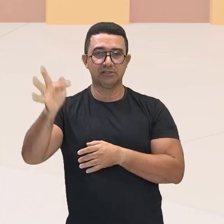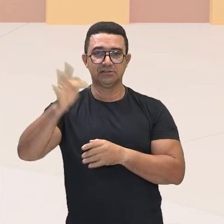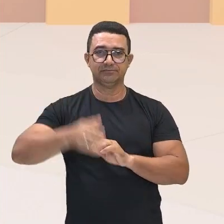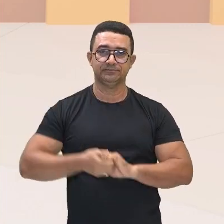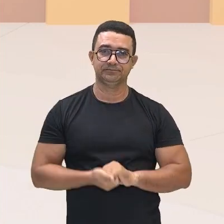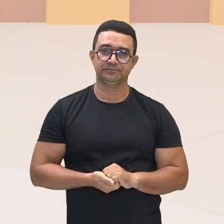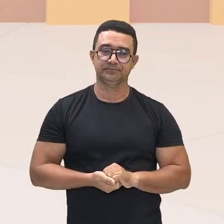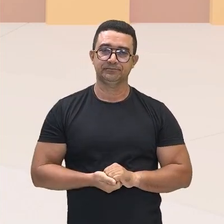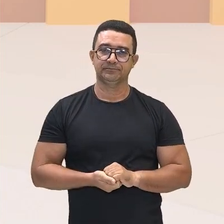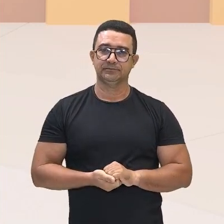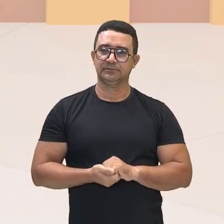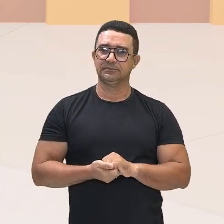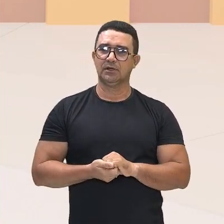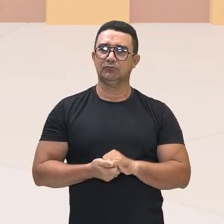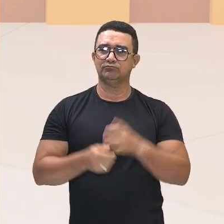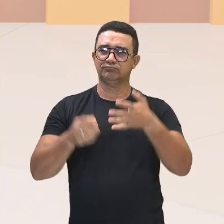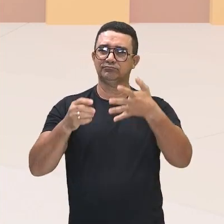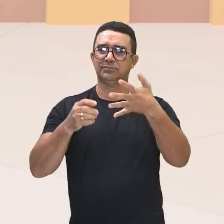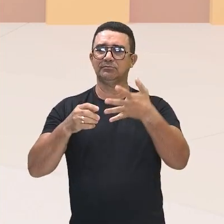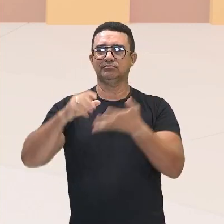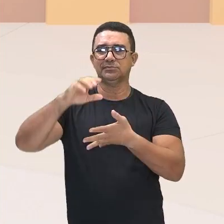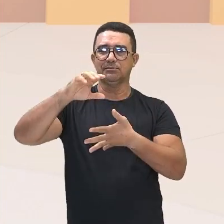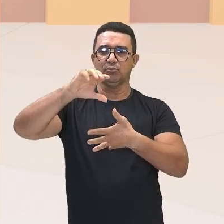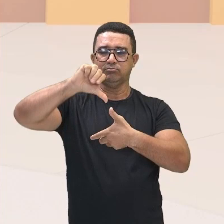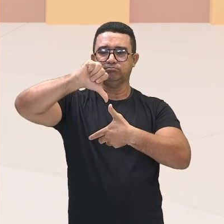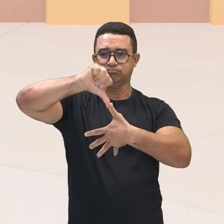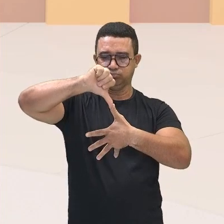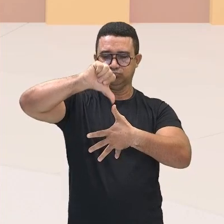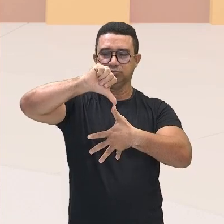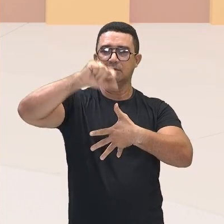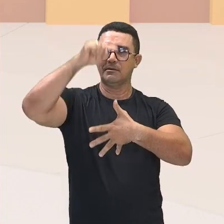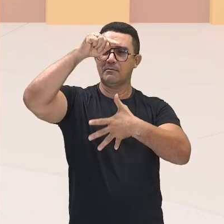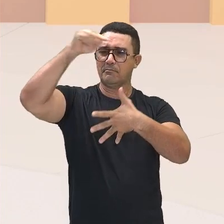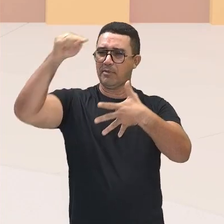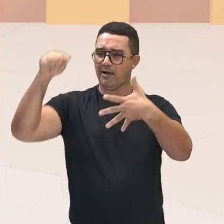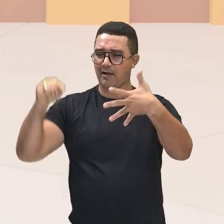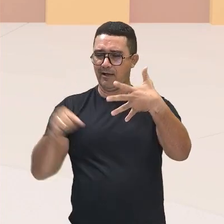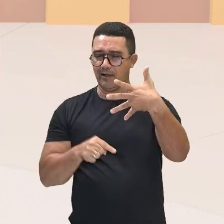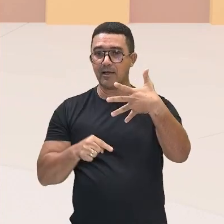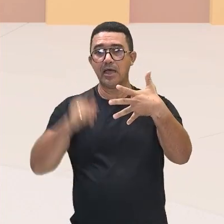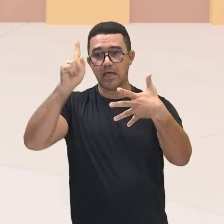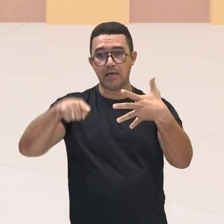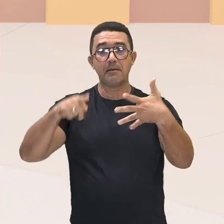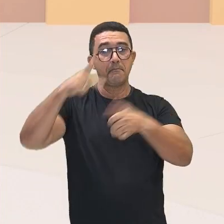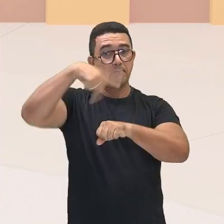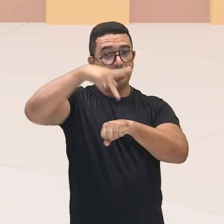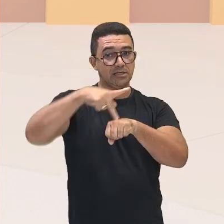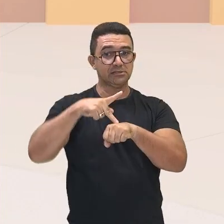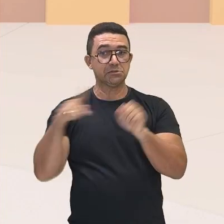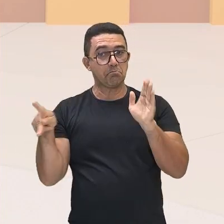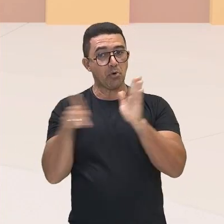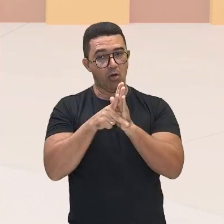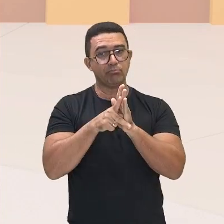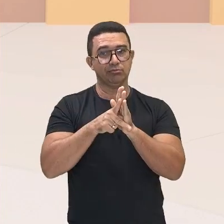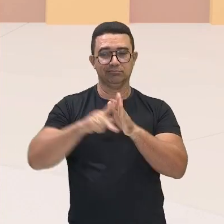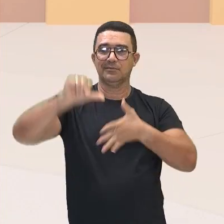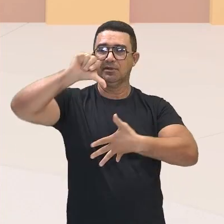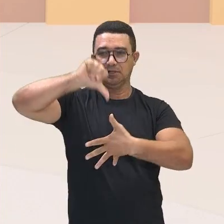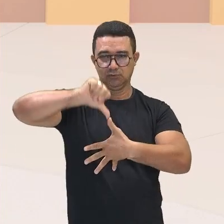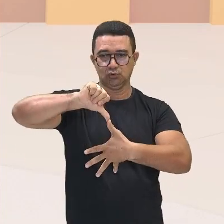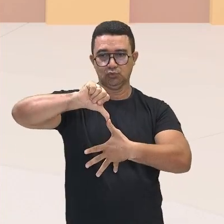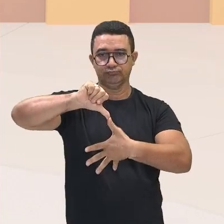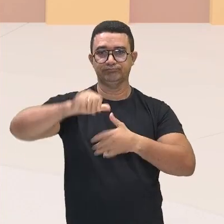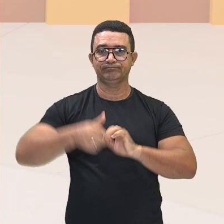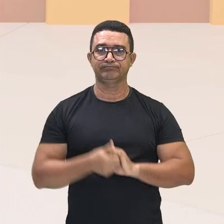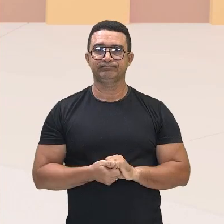ali no Chile com a Argentina, vão ser países que fazem parte da América do Sul. Importante colocar que ali em